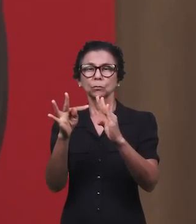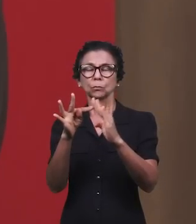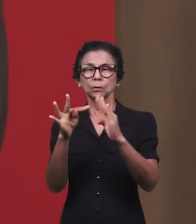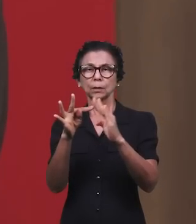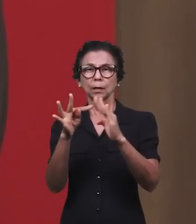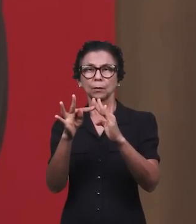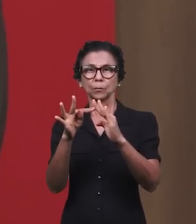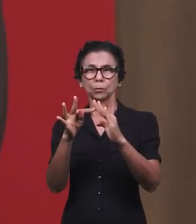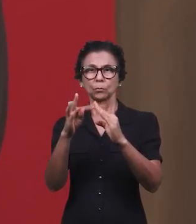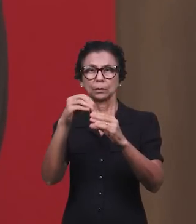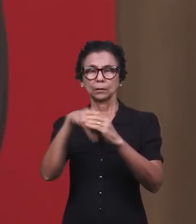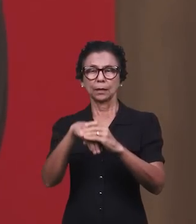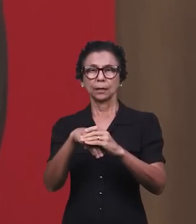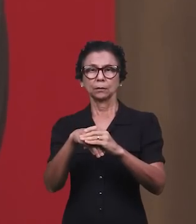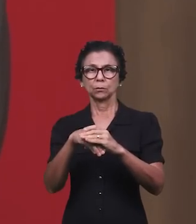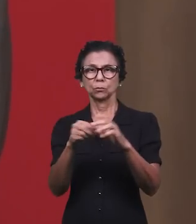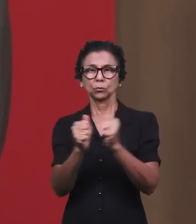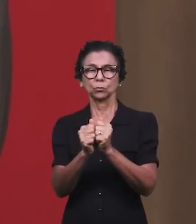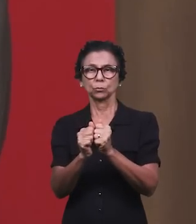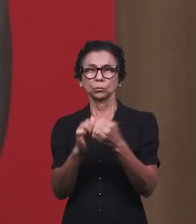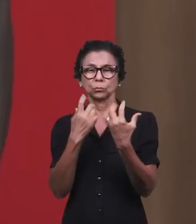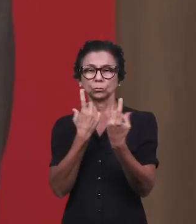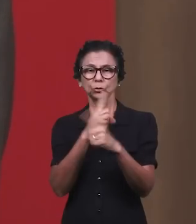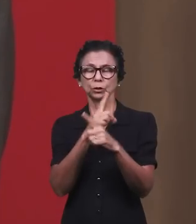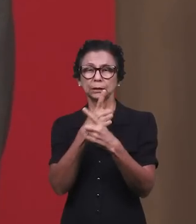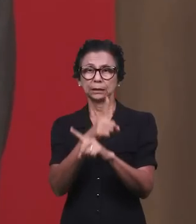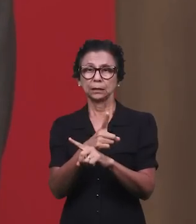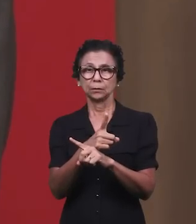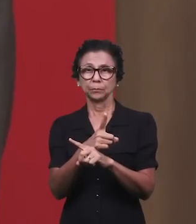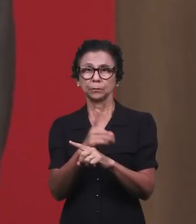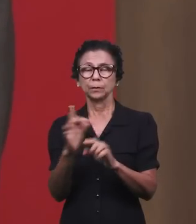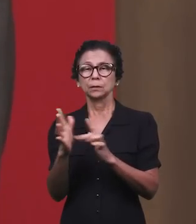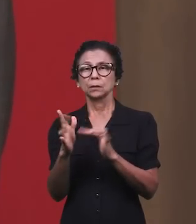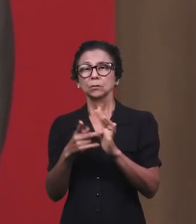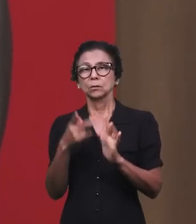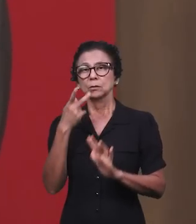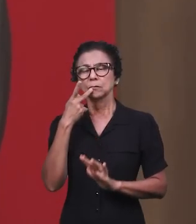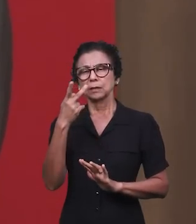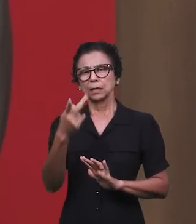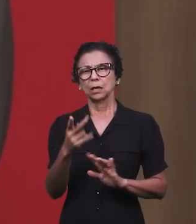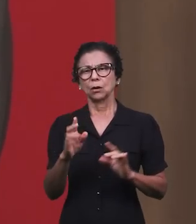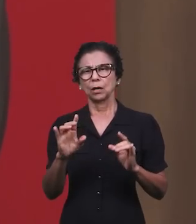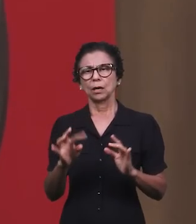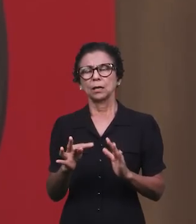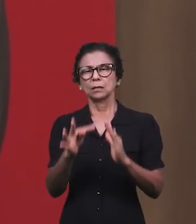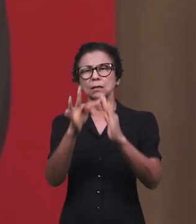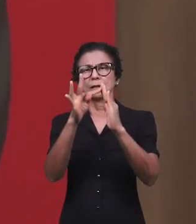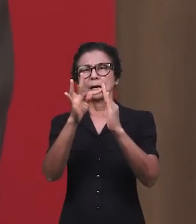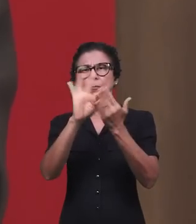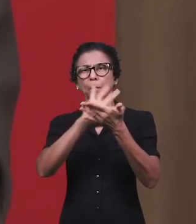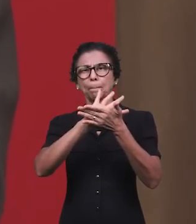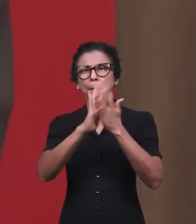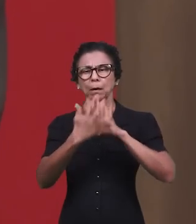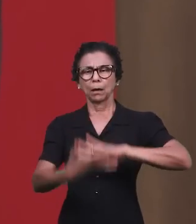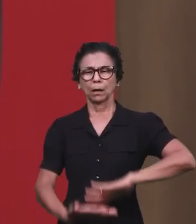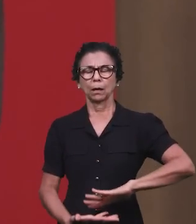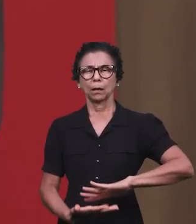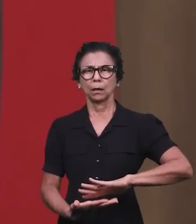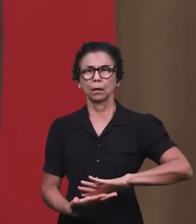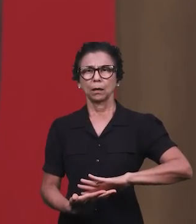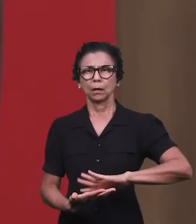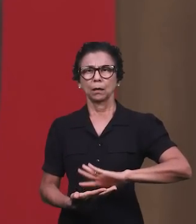seria destruído. E Jesus fala que Israel iria reconstruir o templo. Então, todas